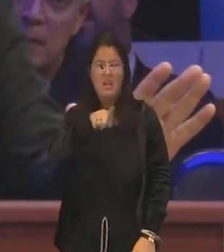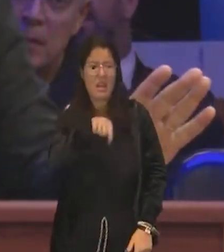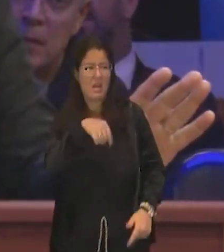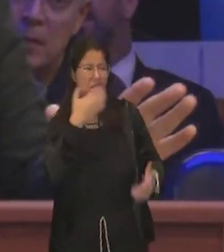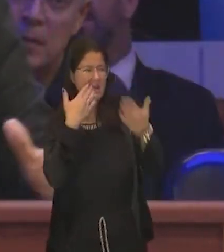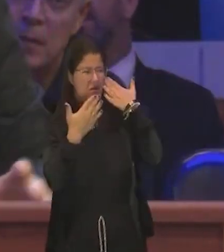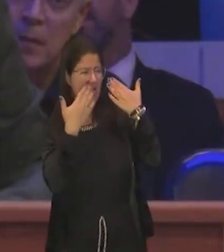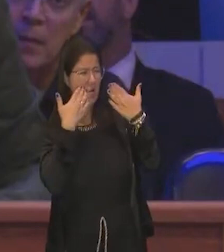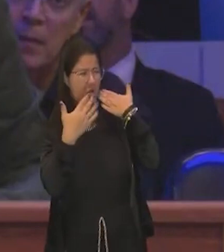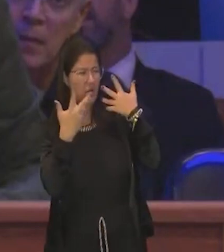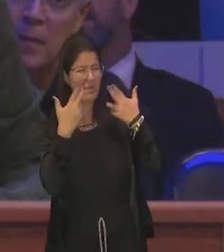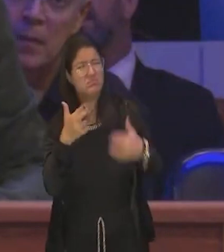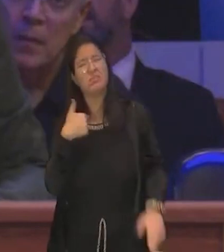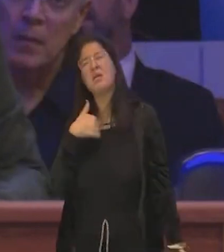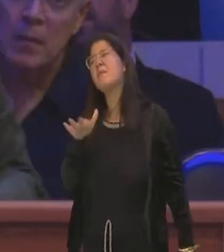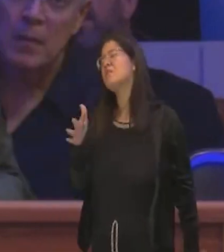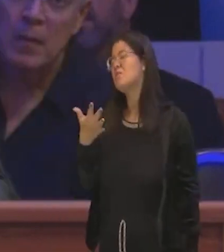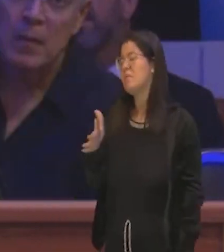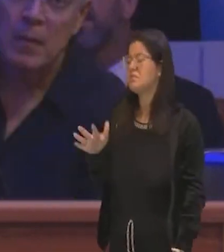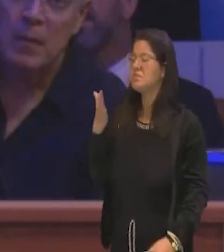ou menos.